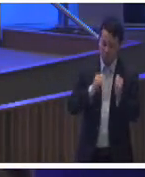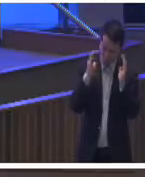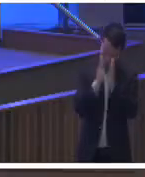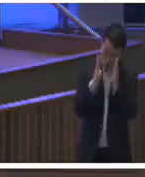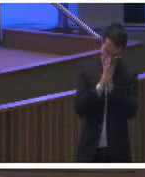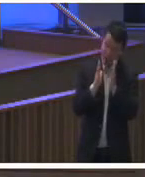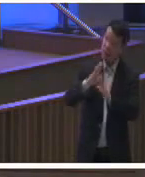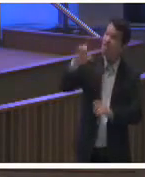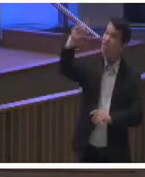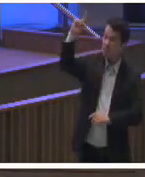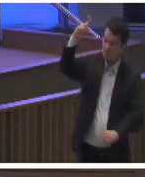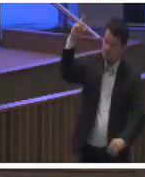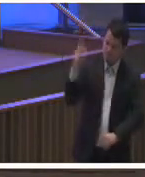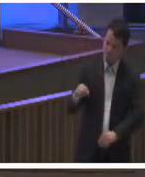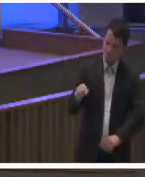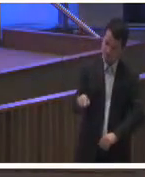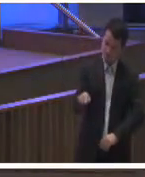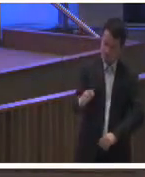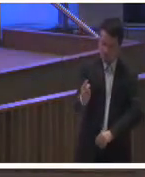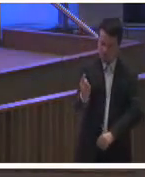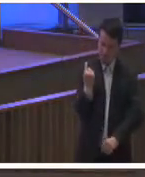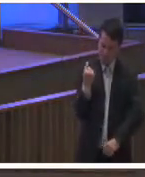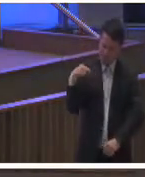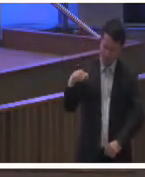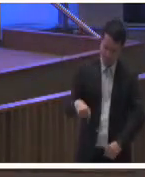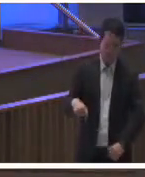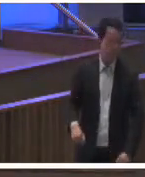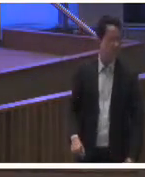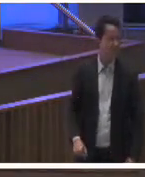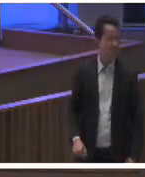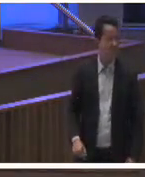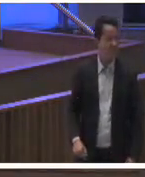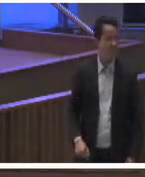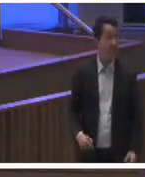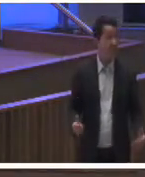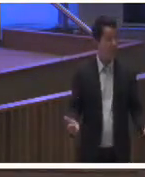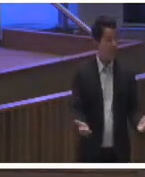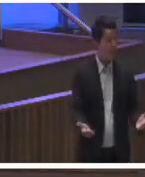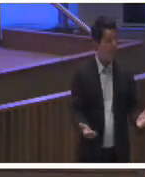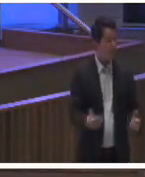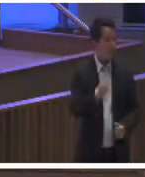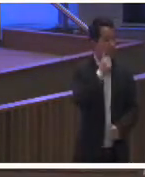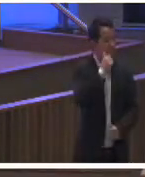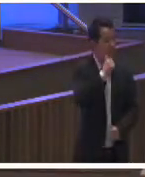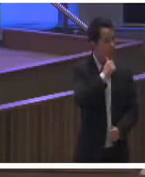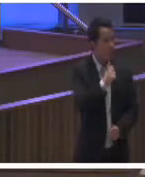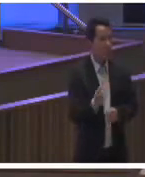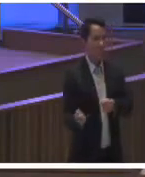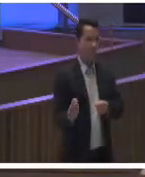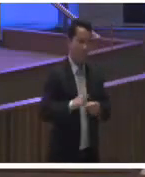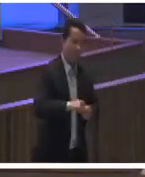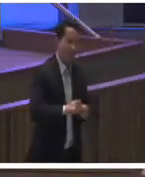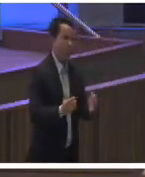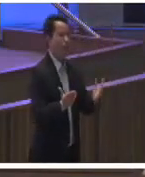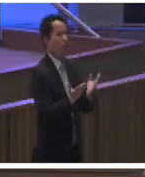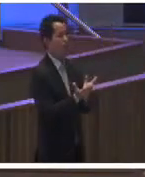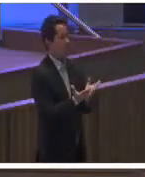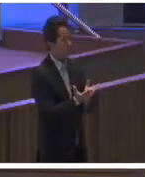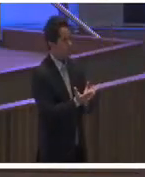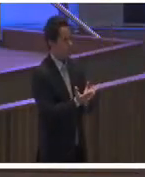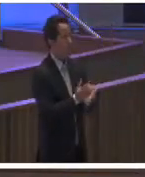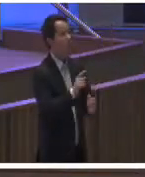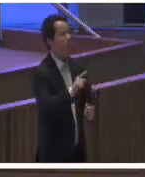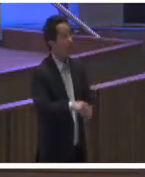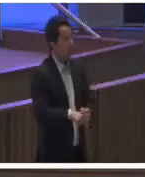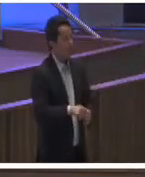orar por você. Hoje, essa menina, crente no Senhor Jesus, mãe de filhos,